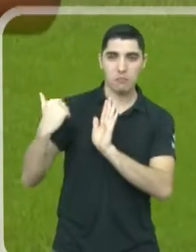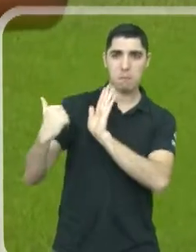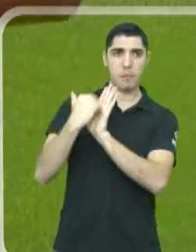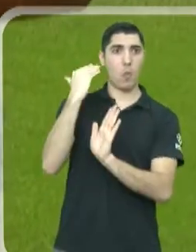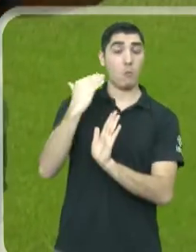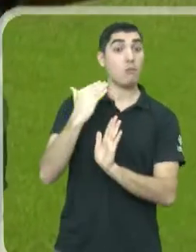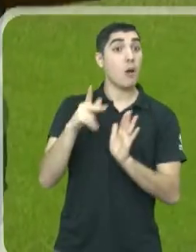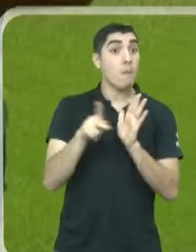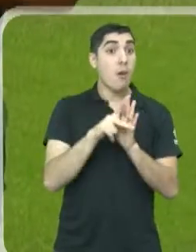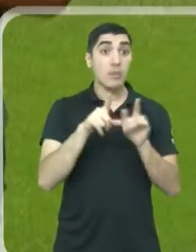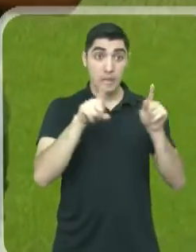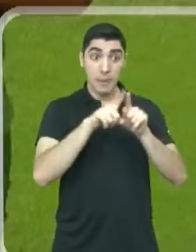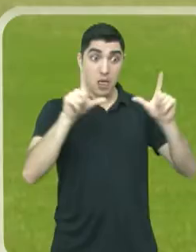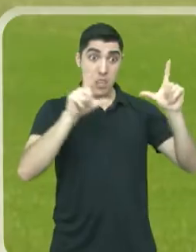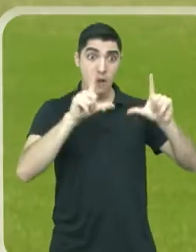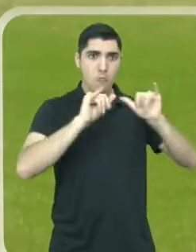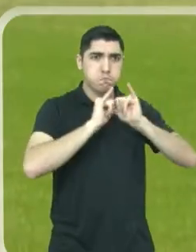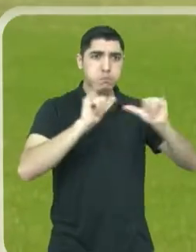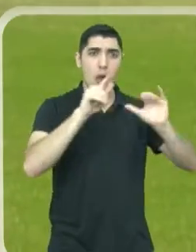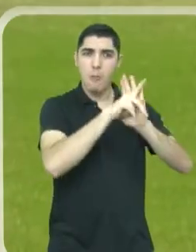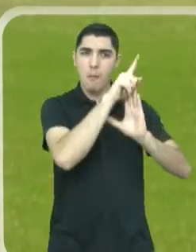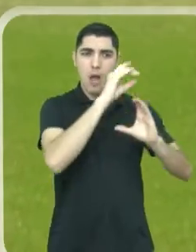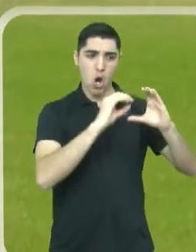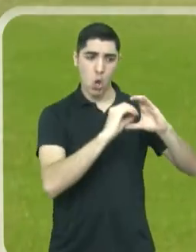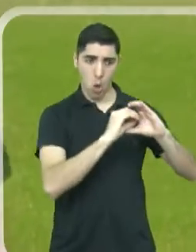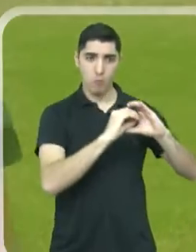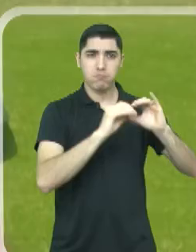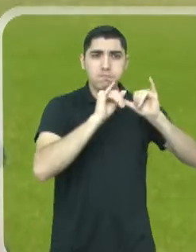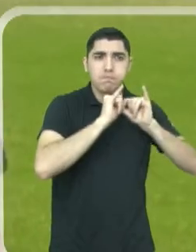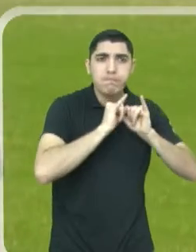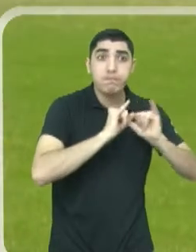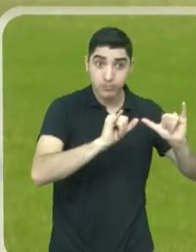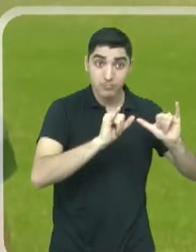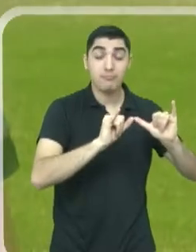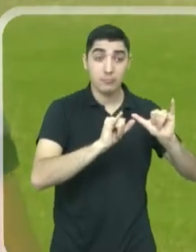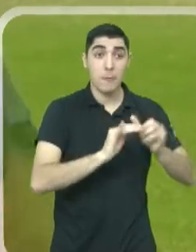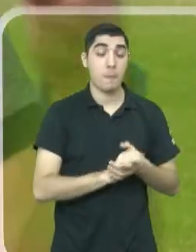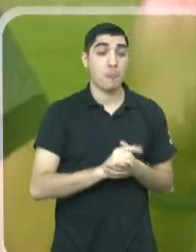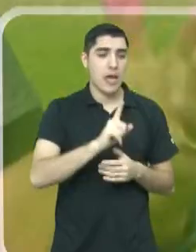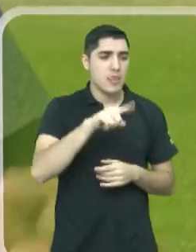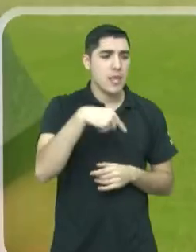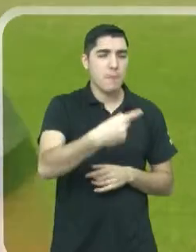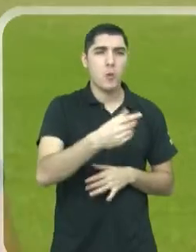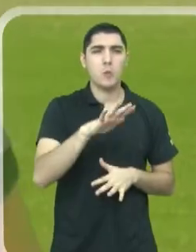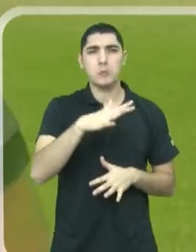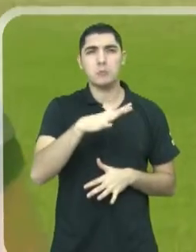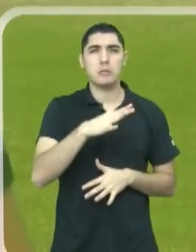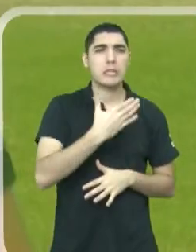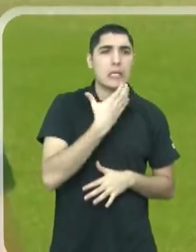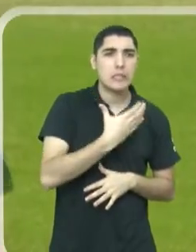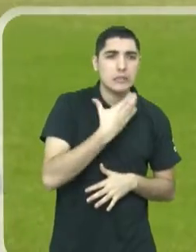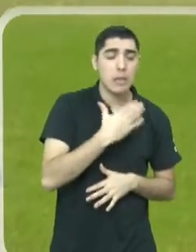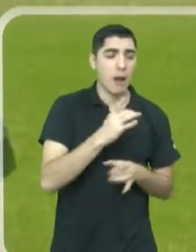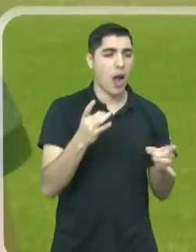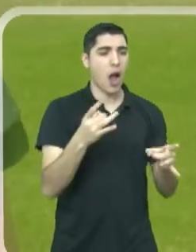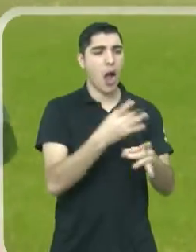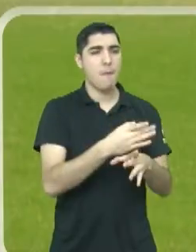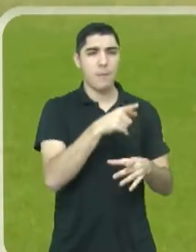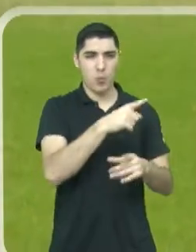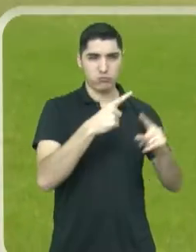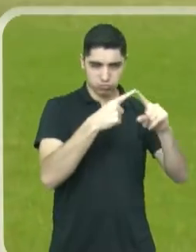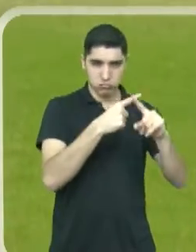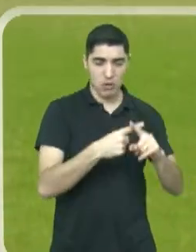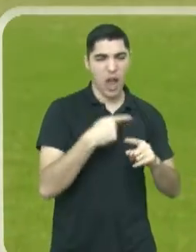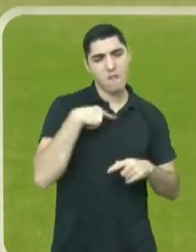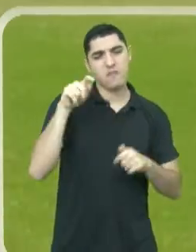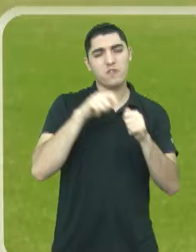Globo, né? E aí chegou o final do ano, encerrado o campeonato, eu fui fazer o vestibular na Universidade Federal